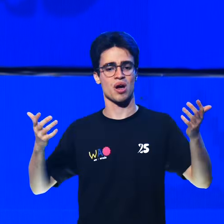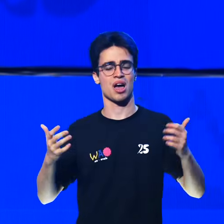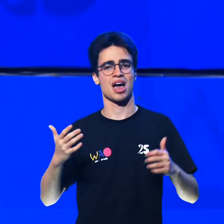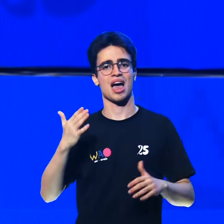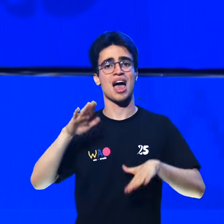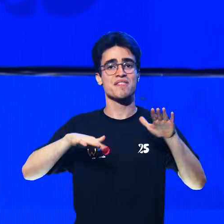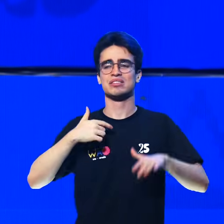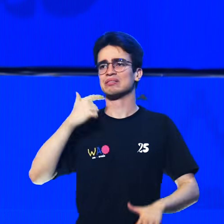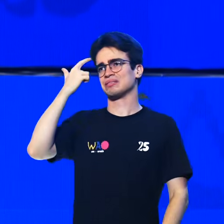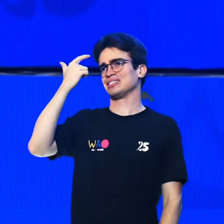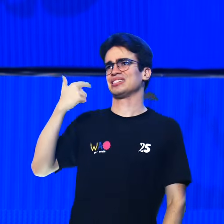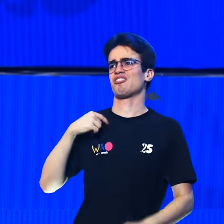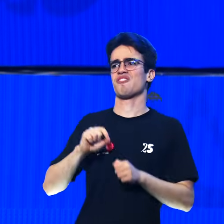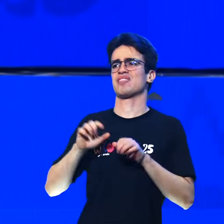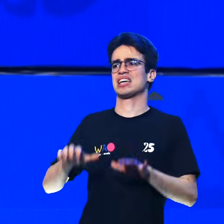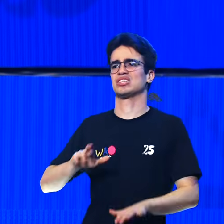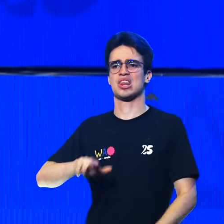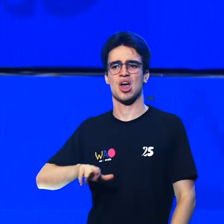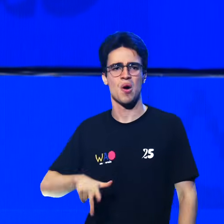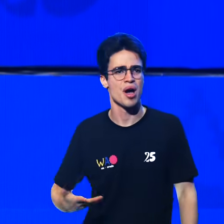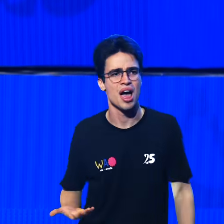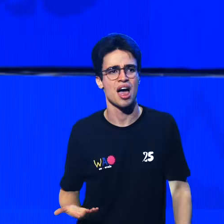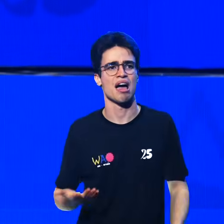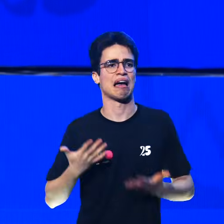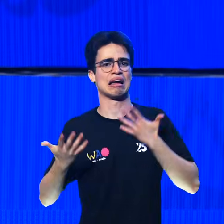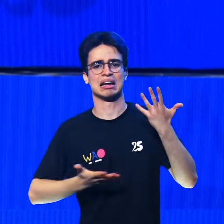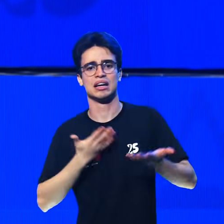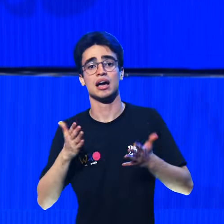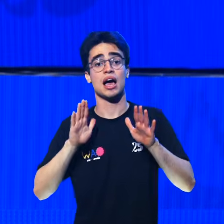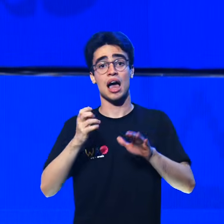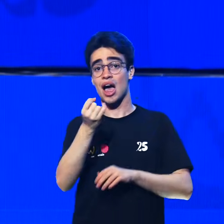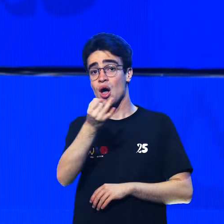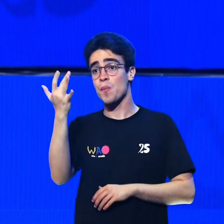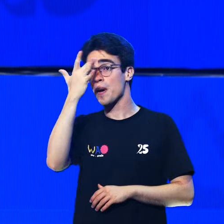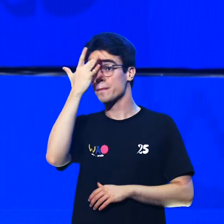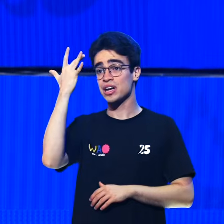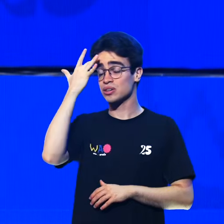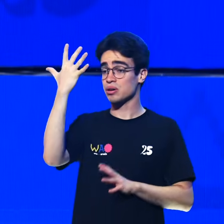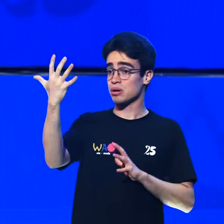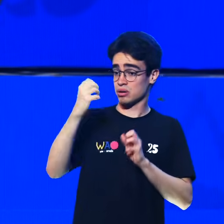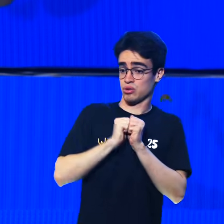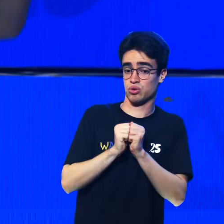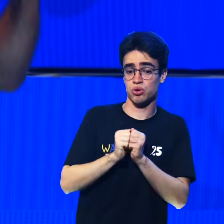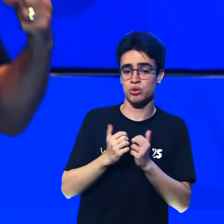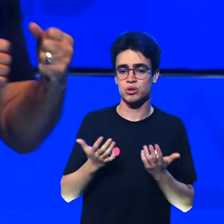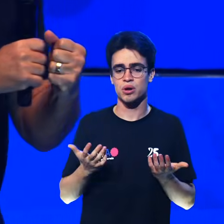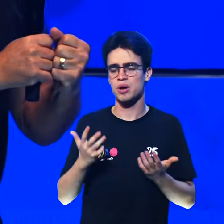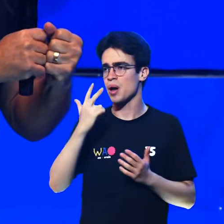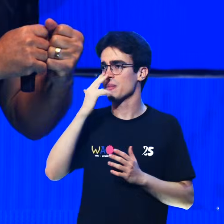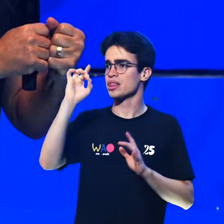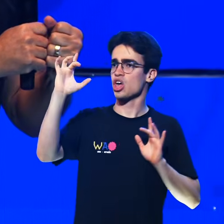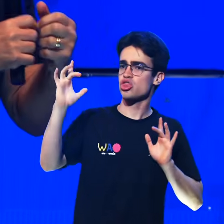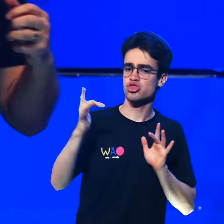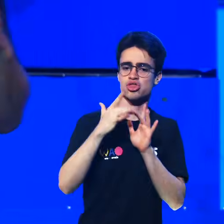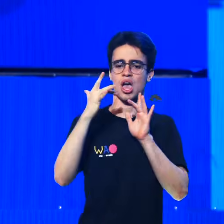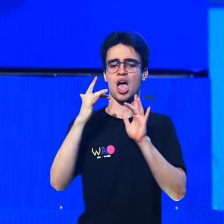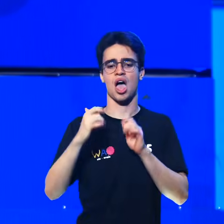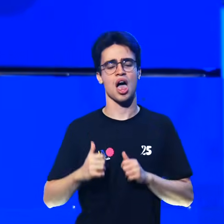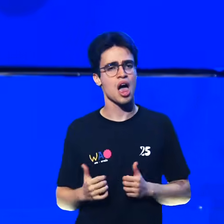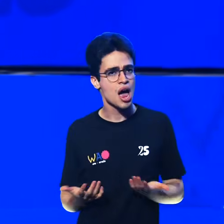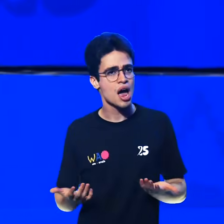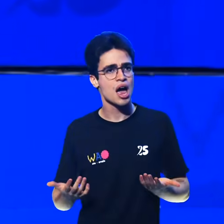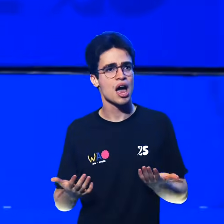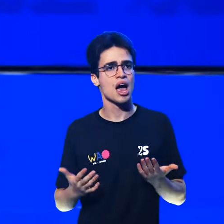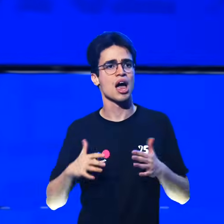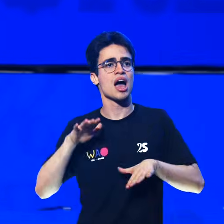isso, não, viva a tua vida, tem gente que gruda na gente, tem gente que Deus conecta, tem gente que